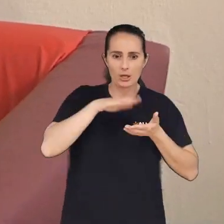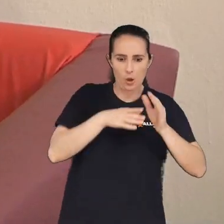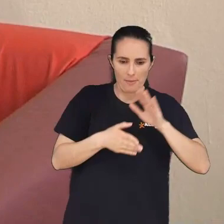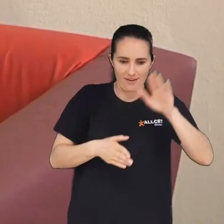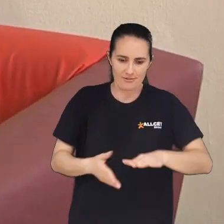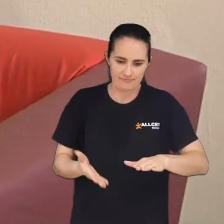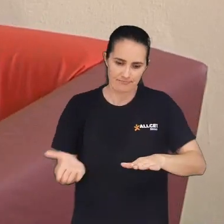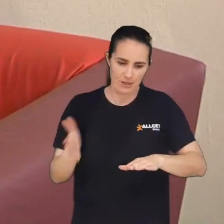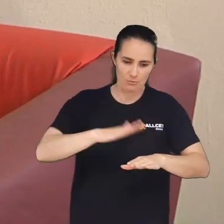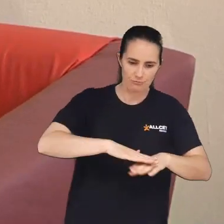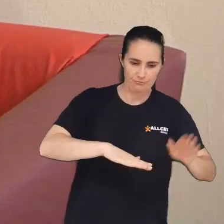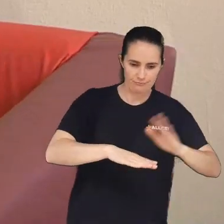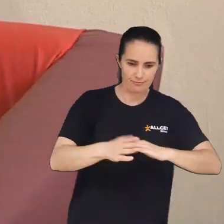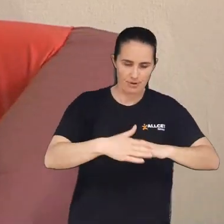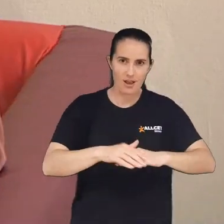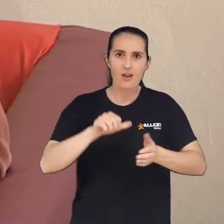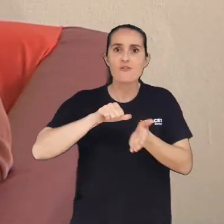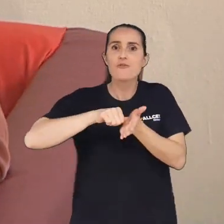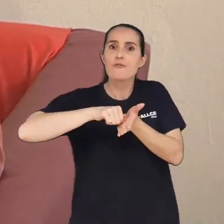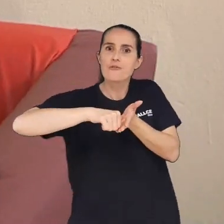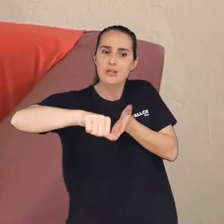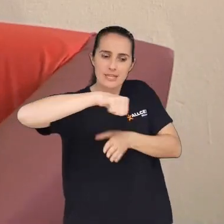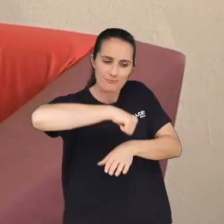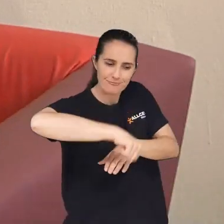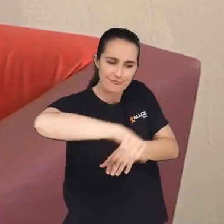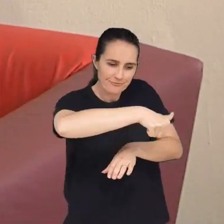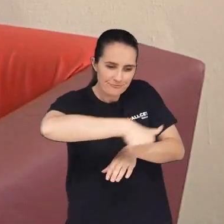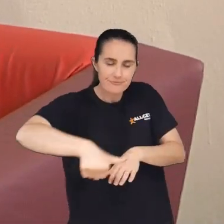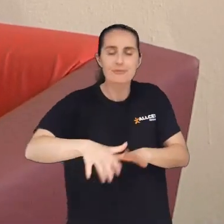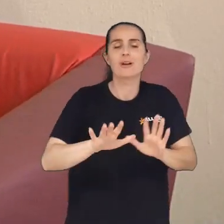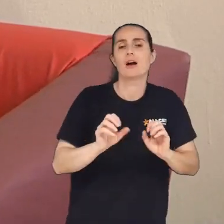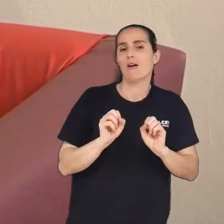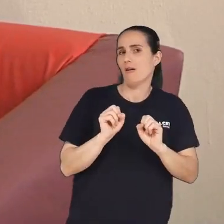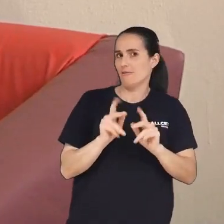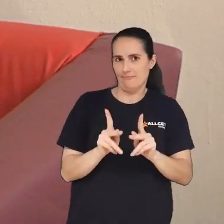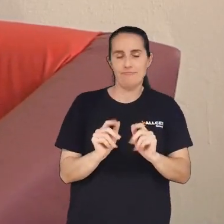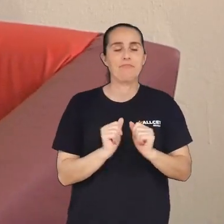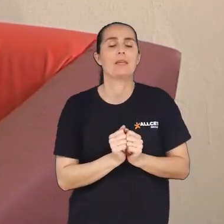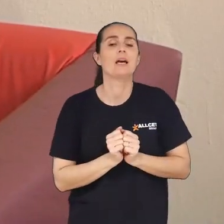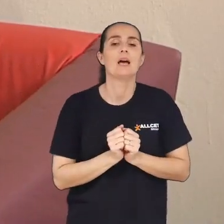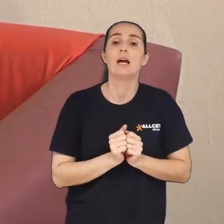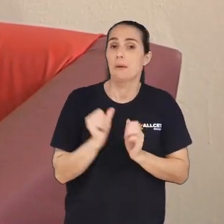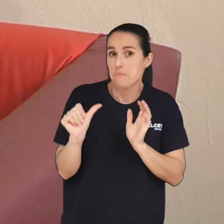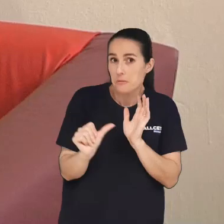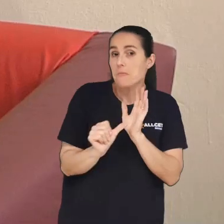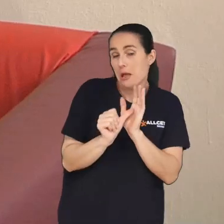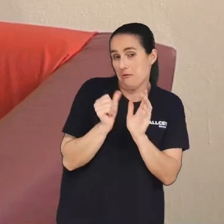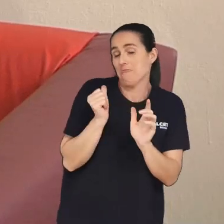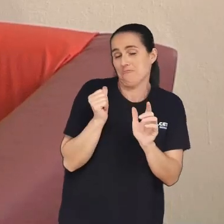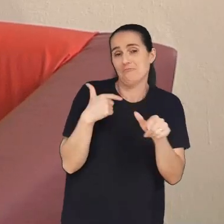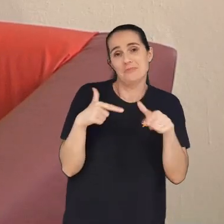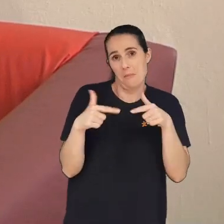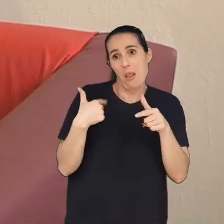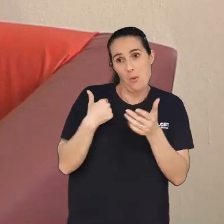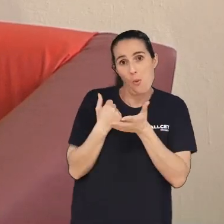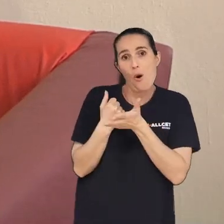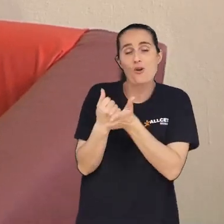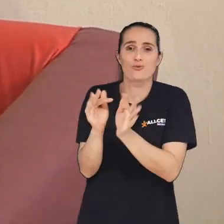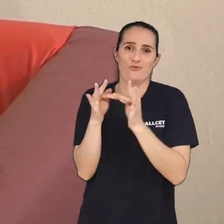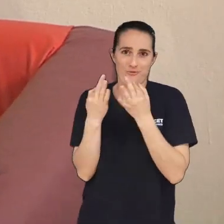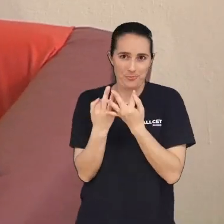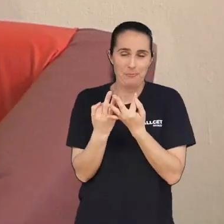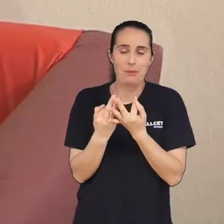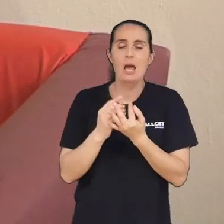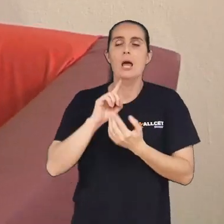passado durex. Primeiro foi esse emprego que eu iniciei trabalhando e com 16